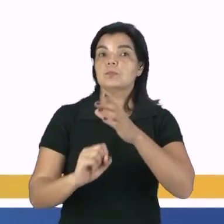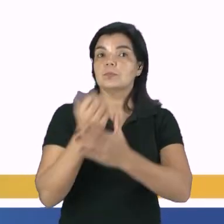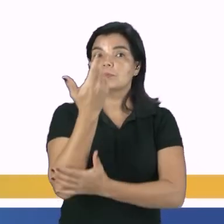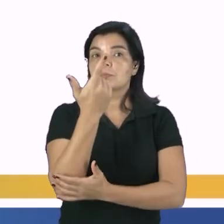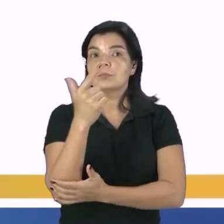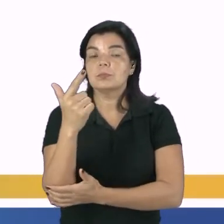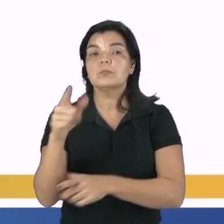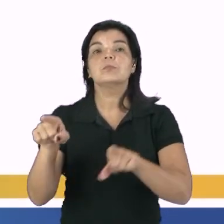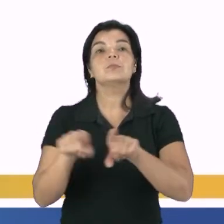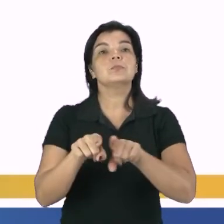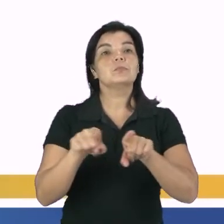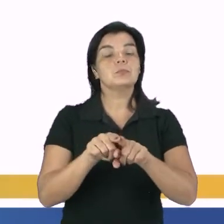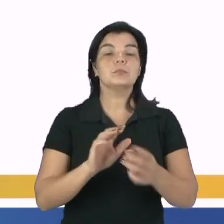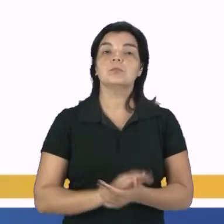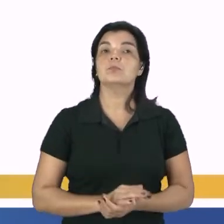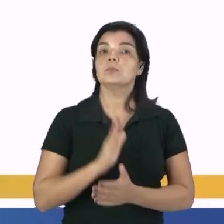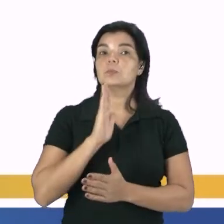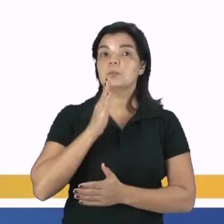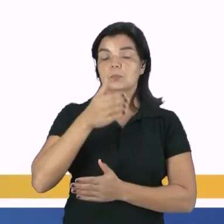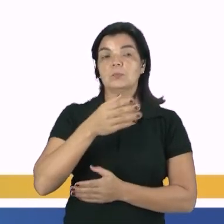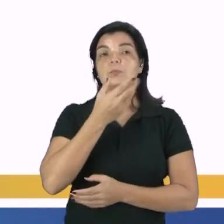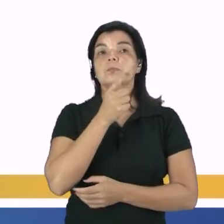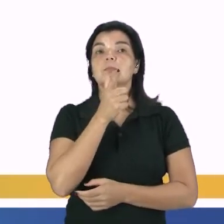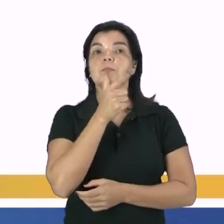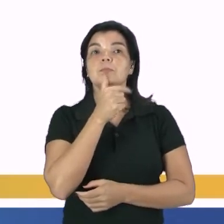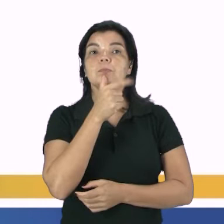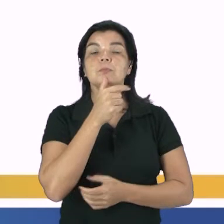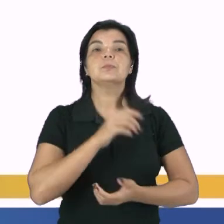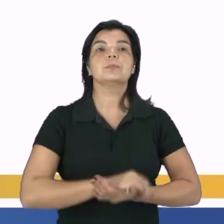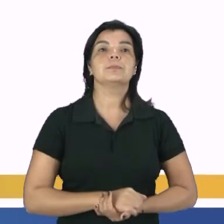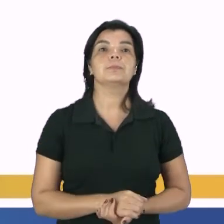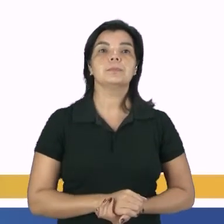tivessem mais uma relação direta com a água?